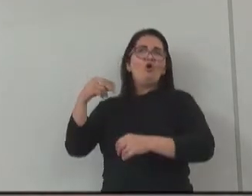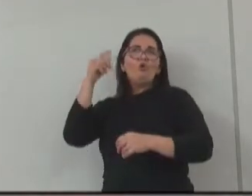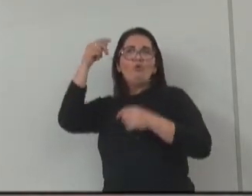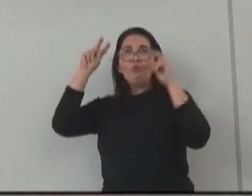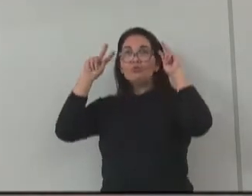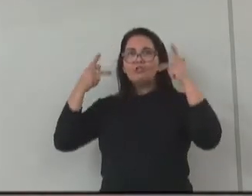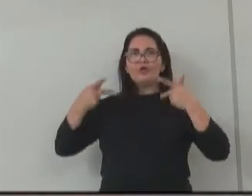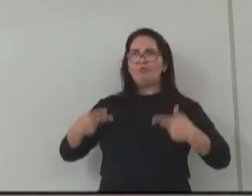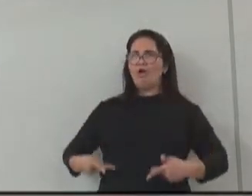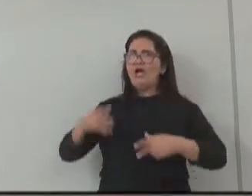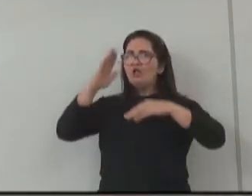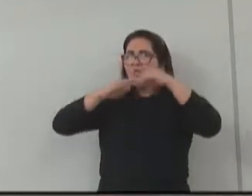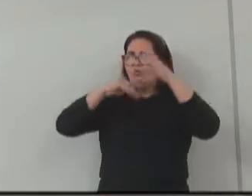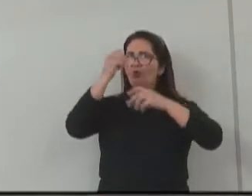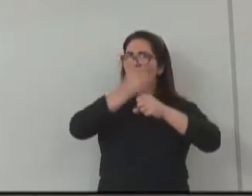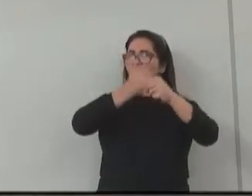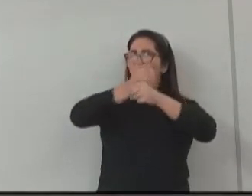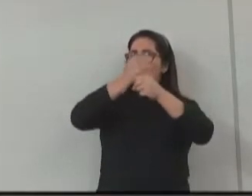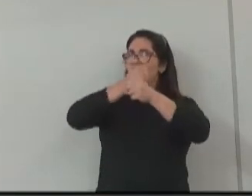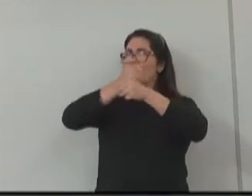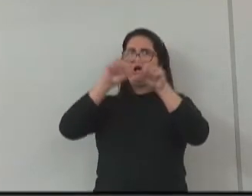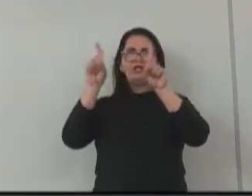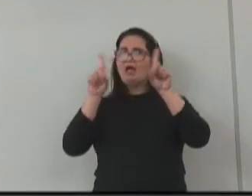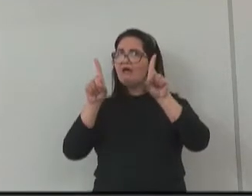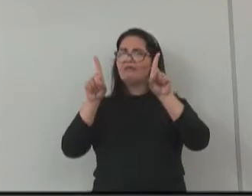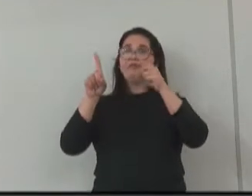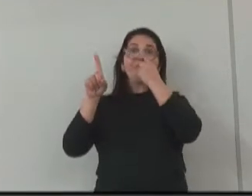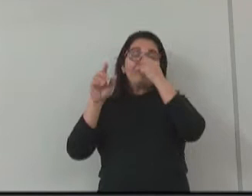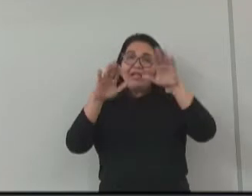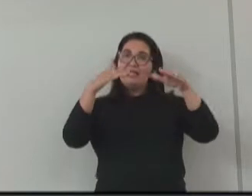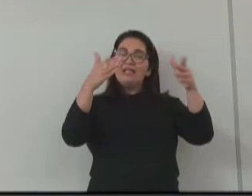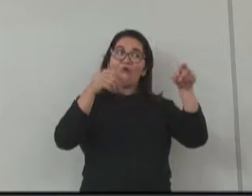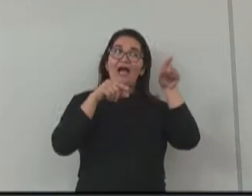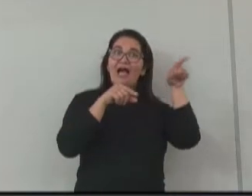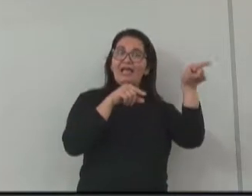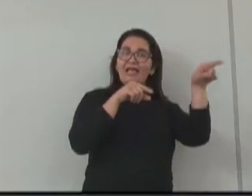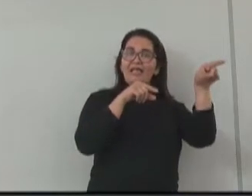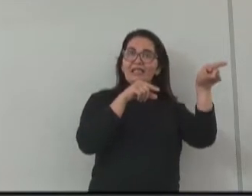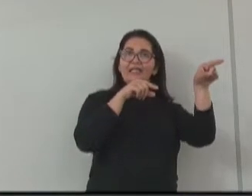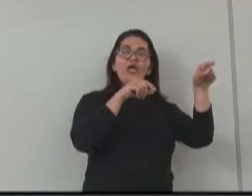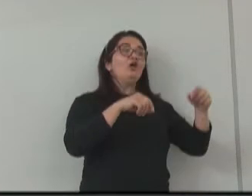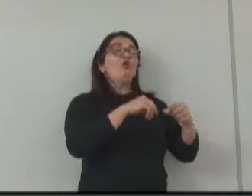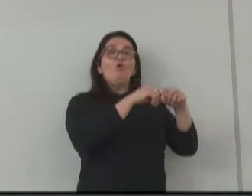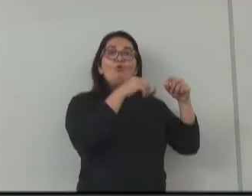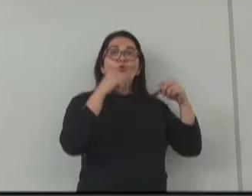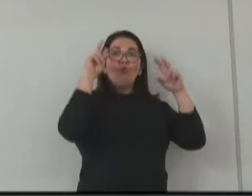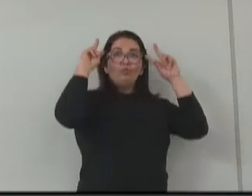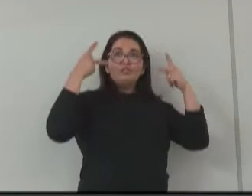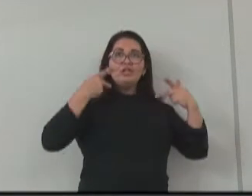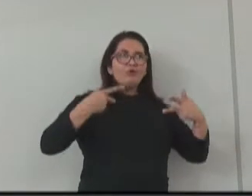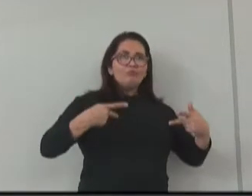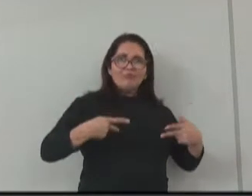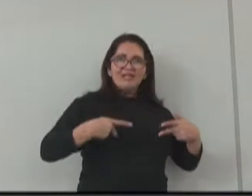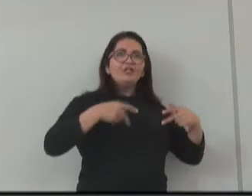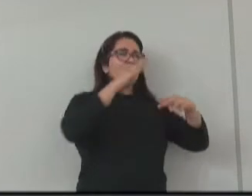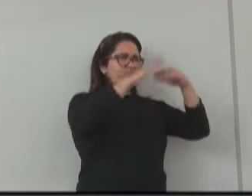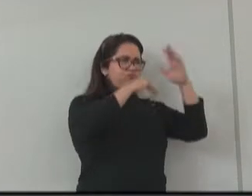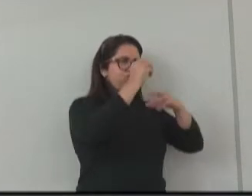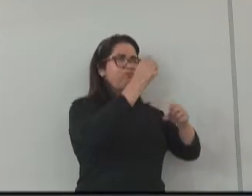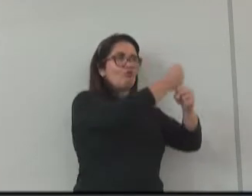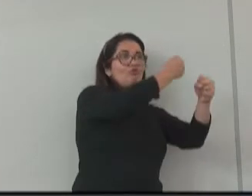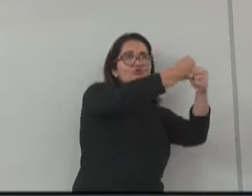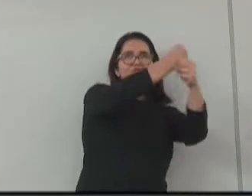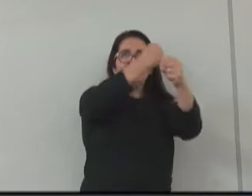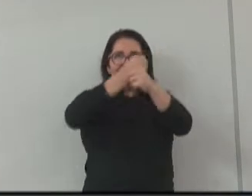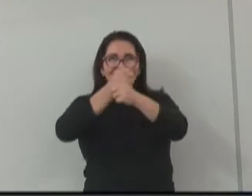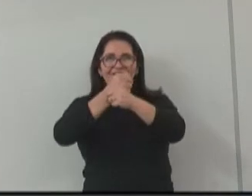humana. Já a paisagem humanizada é aquela que sofreu transformações em resultado da intervenção humana. São exemplos de